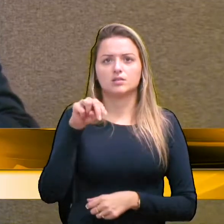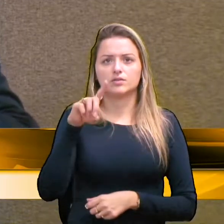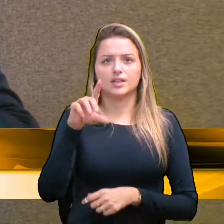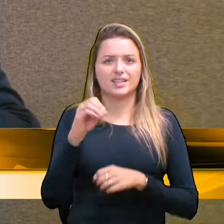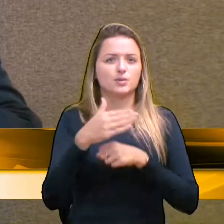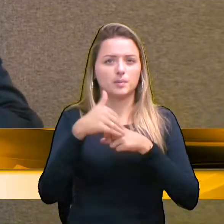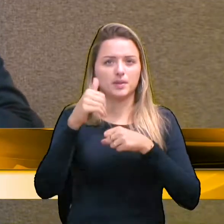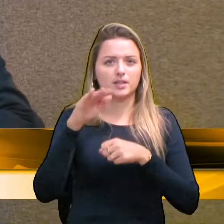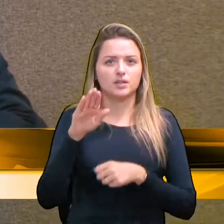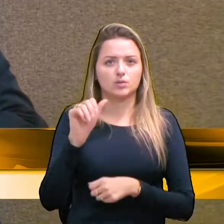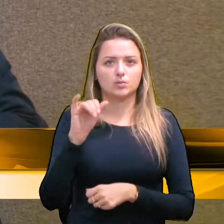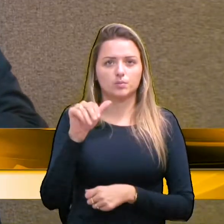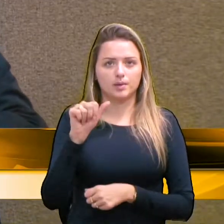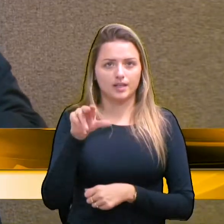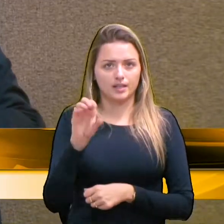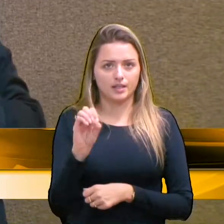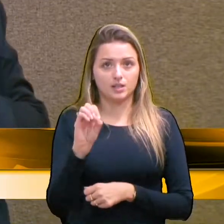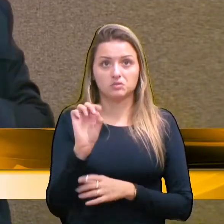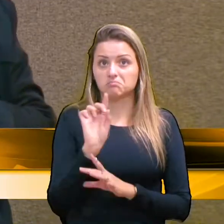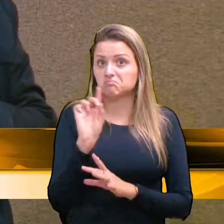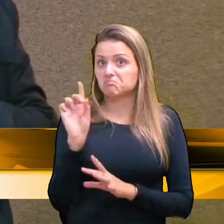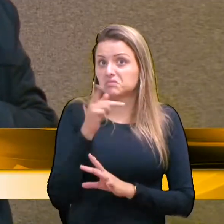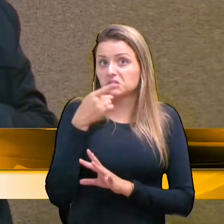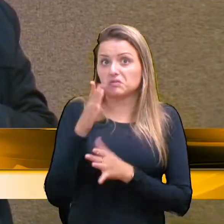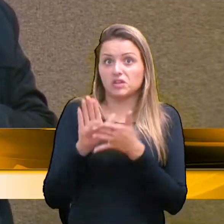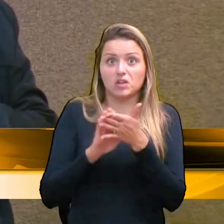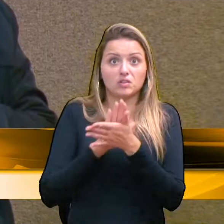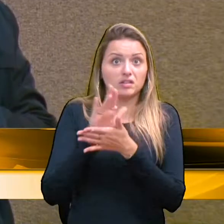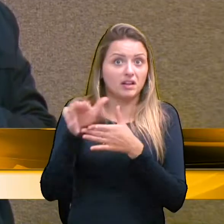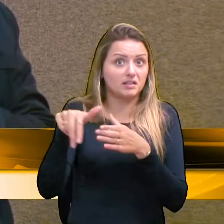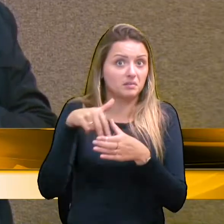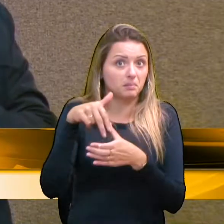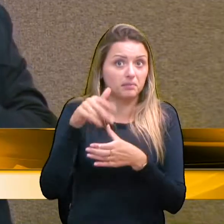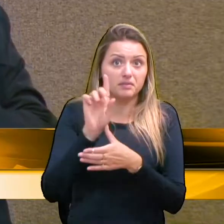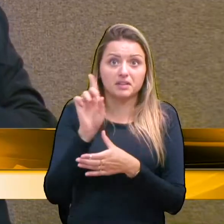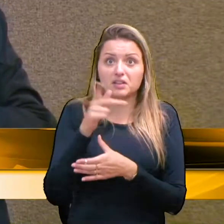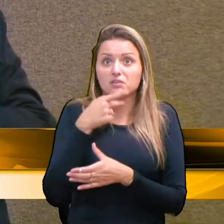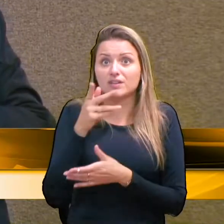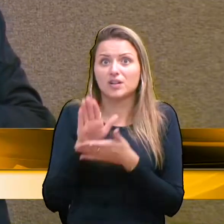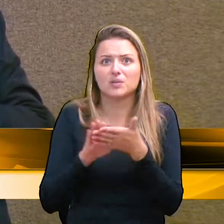Baiano, ele sequer falou, sequer se apresentou.